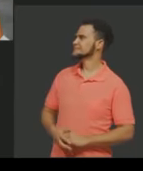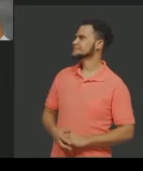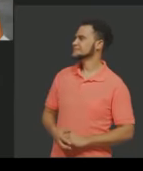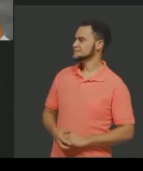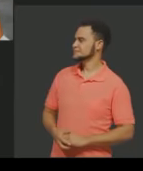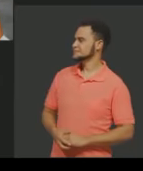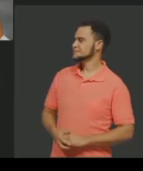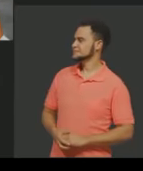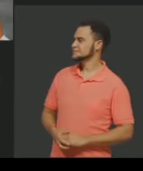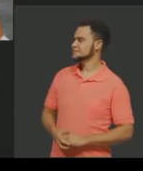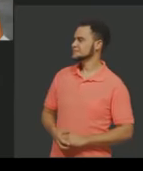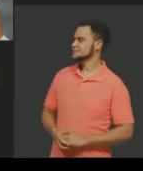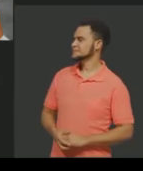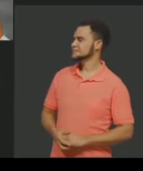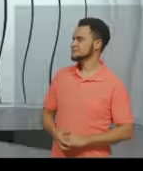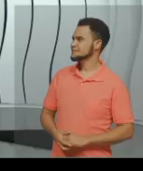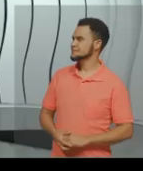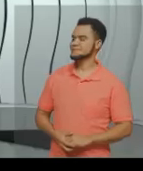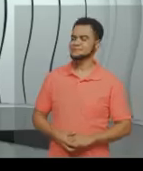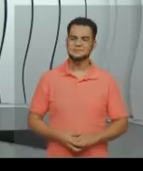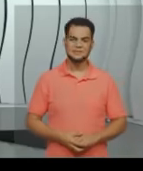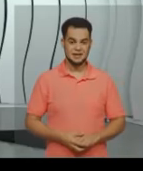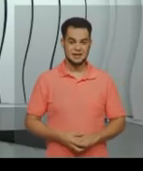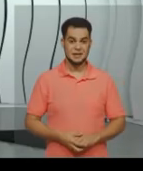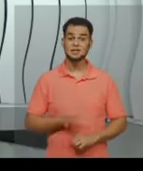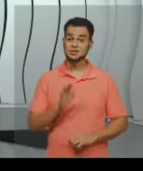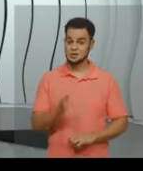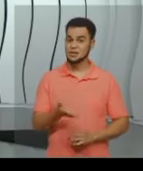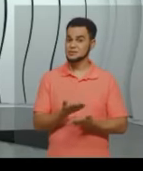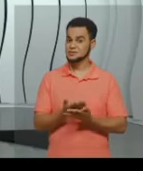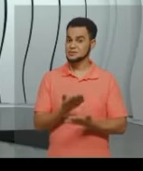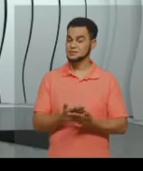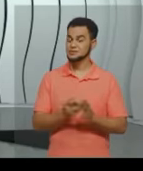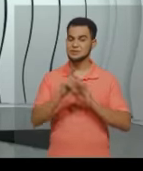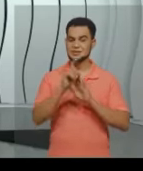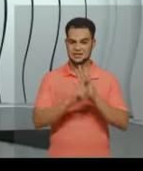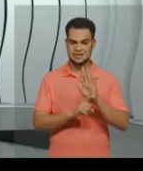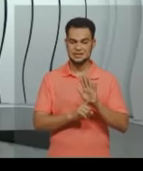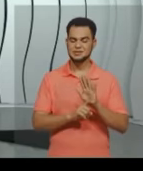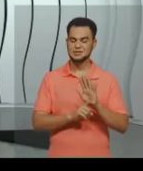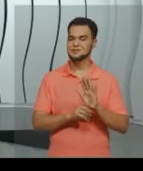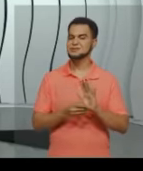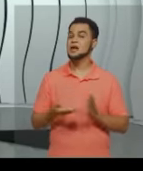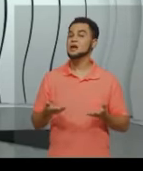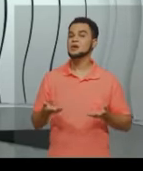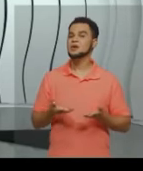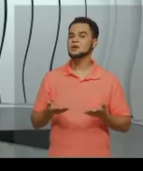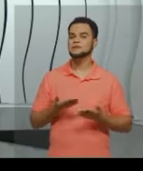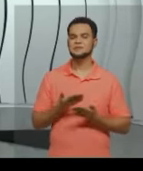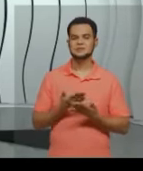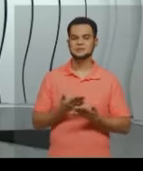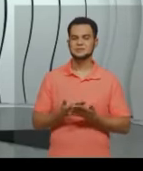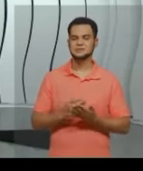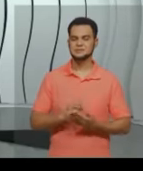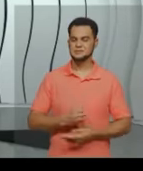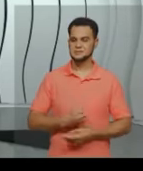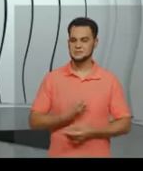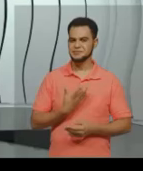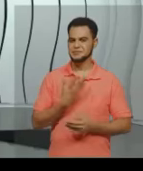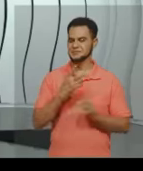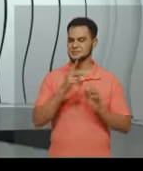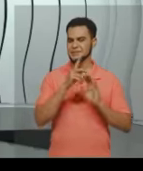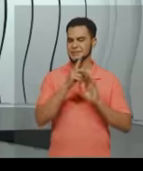várias aulas com o texto literário, que é muito interessante, e aqui a gente vai pegar o poema, que é um dos textos